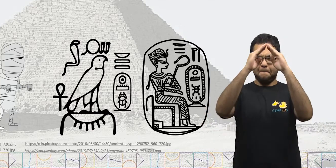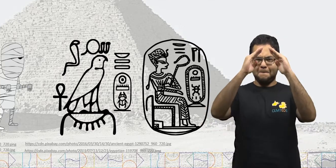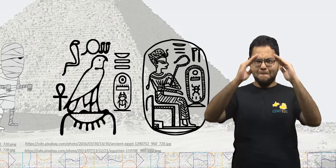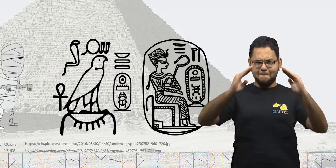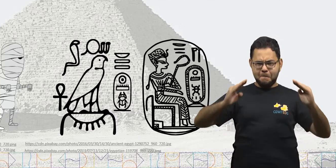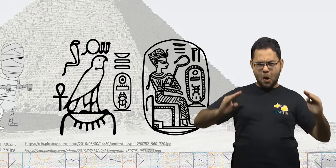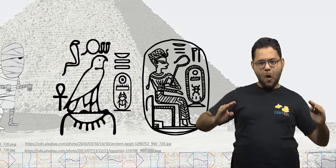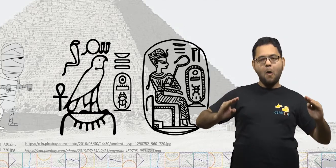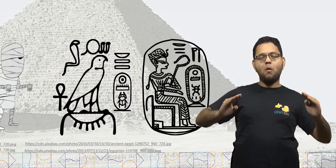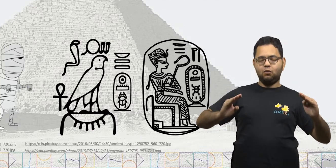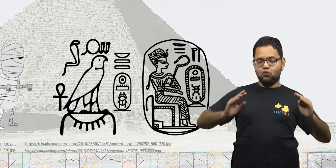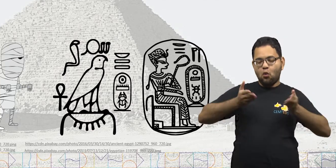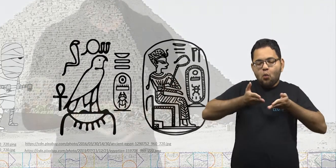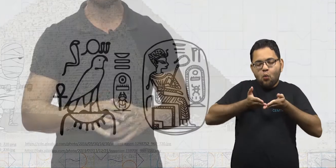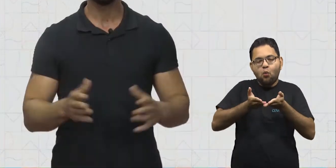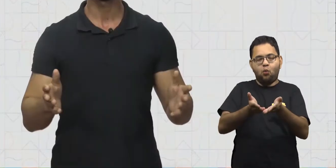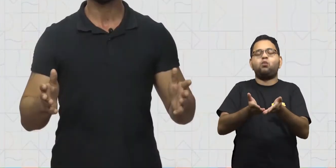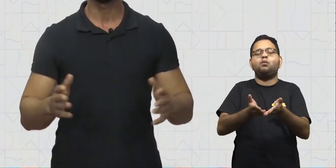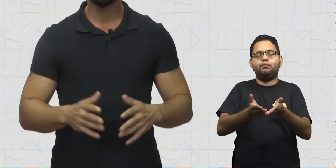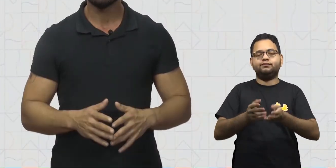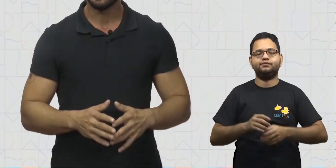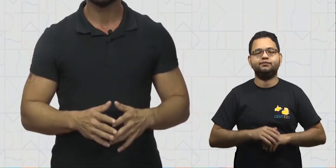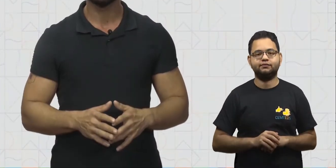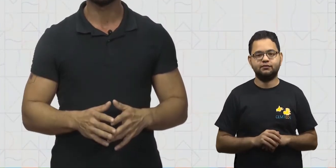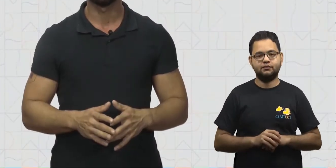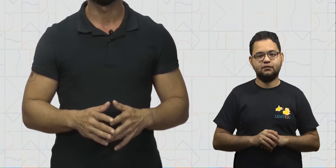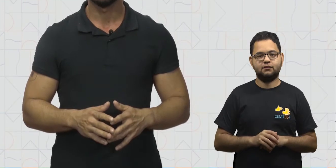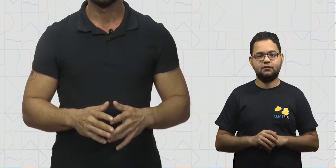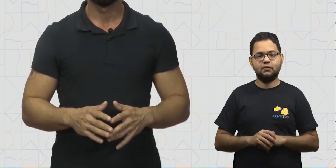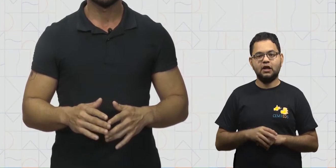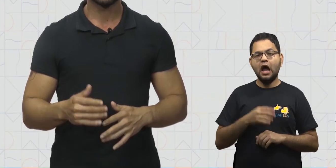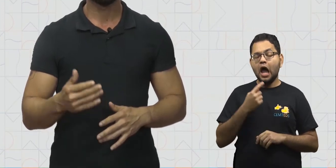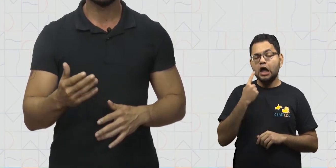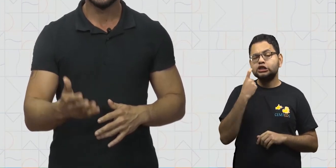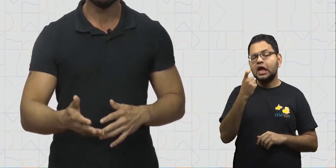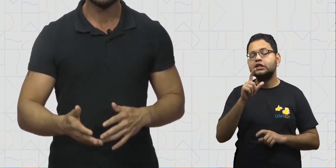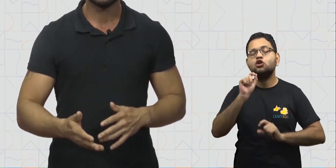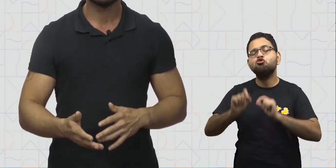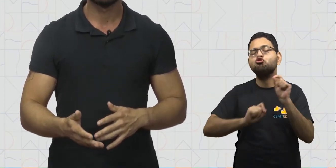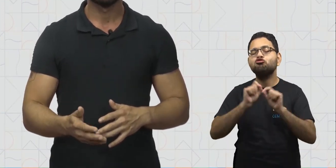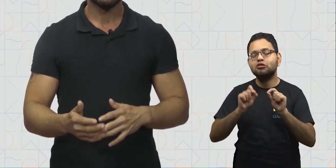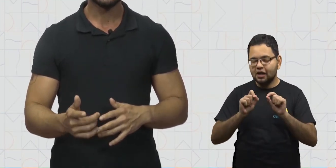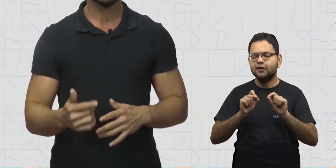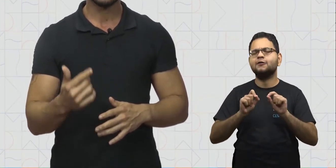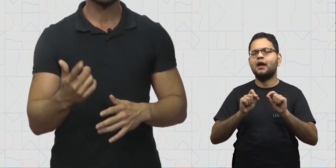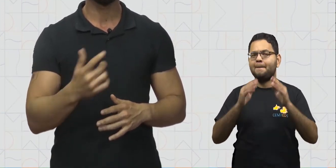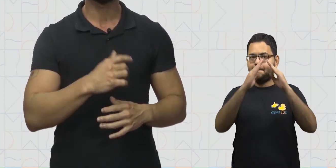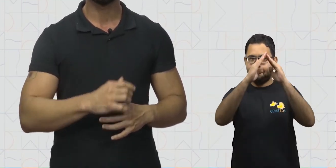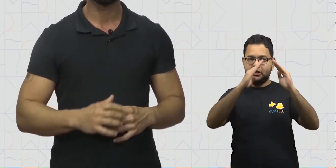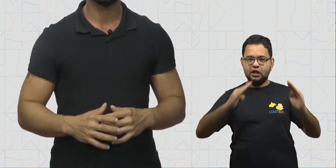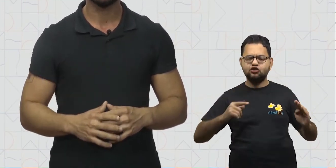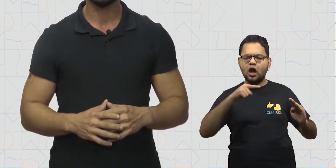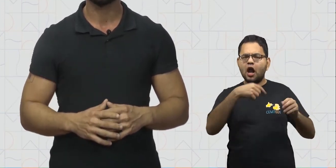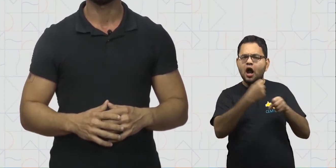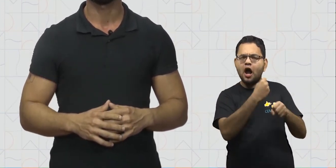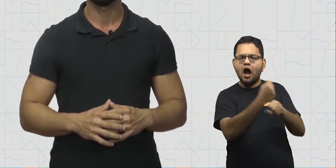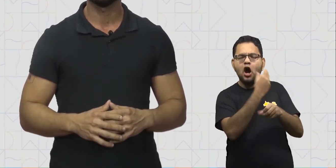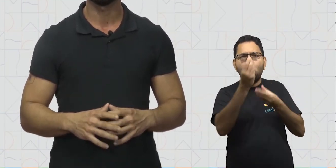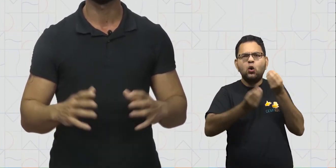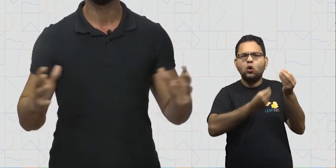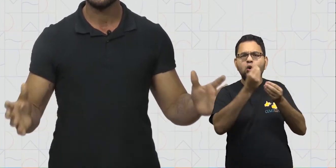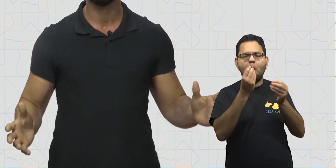pirâmides. Era uma civilização muito linda. O que mais lhe chamou a atenção? Foram as pirâmides? Como será que eles construíram